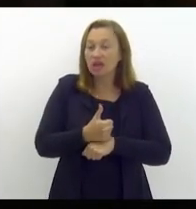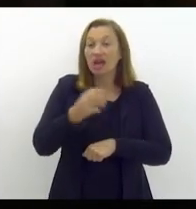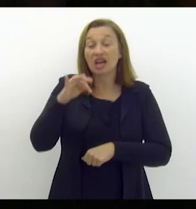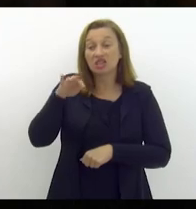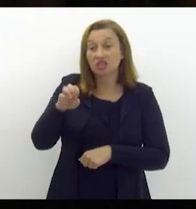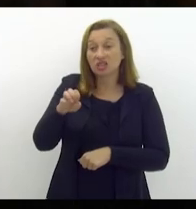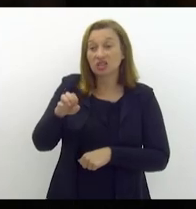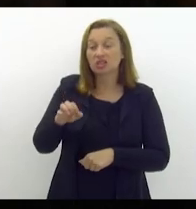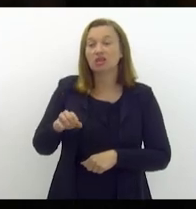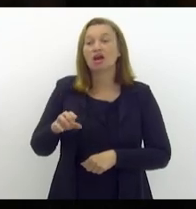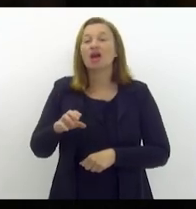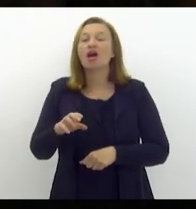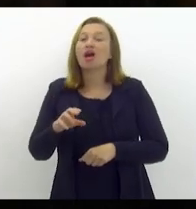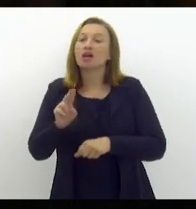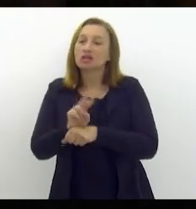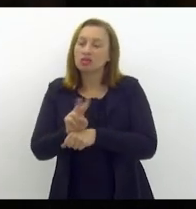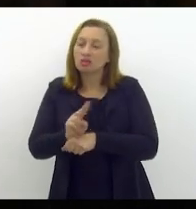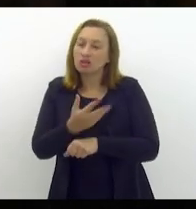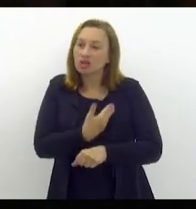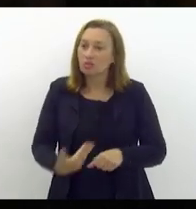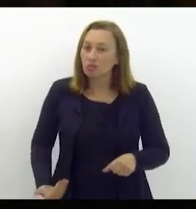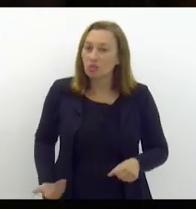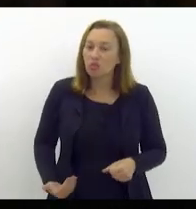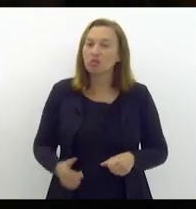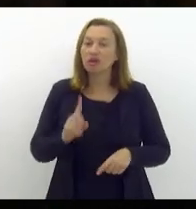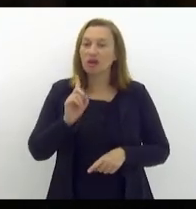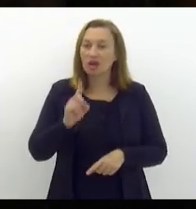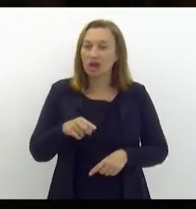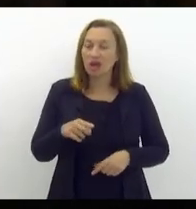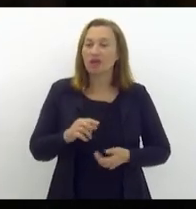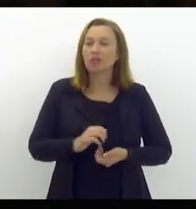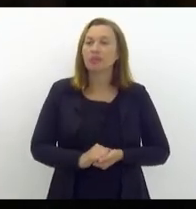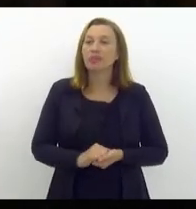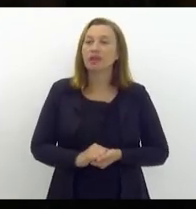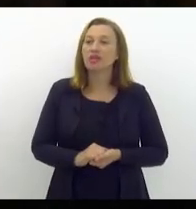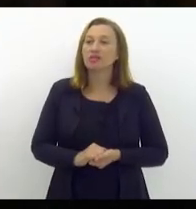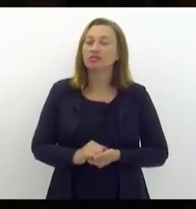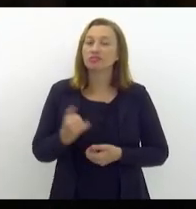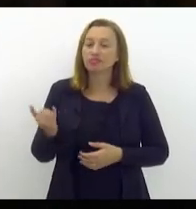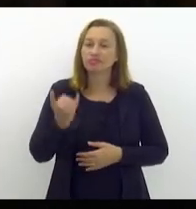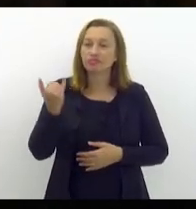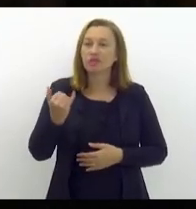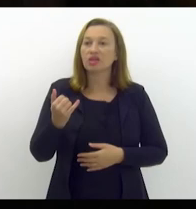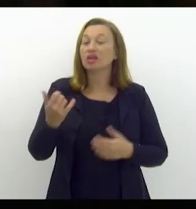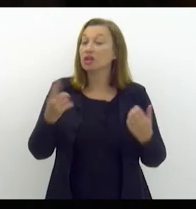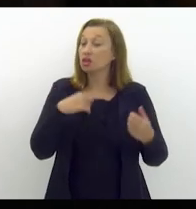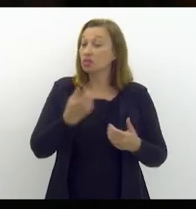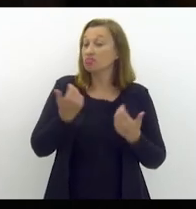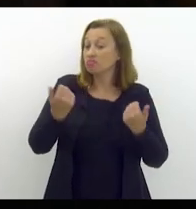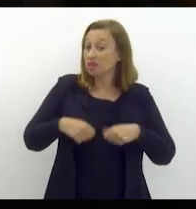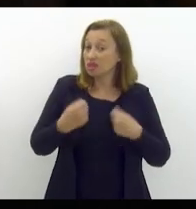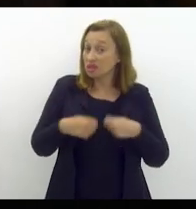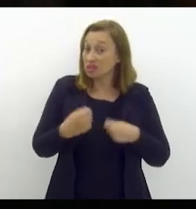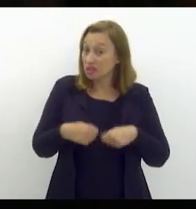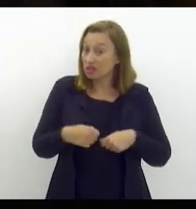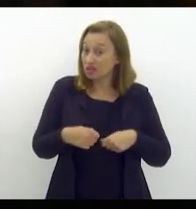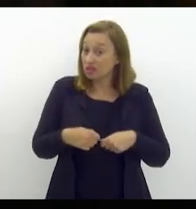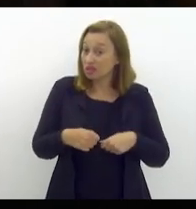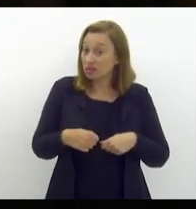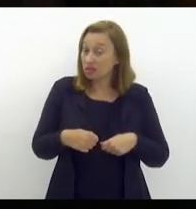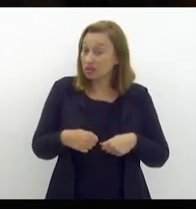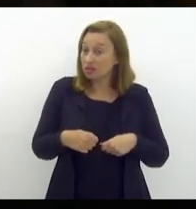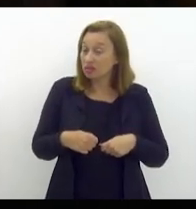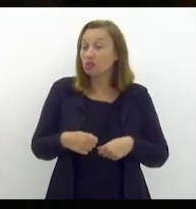da população. Então, essa é uma via de mão dupla, e é disso que a gente precisa e que garanta, sim,